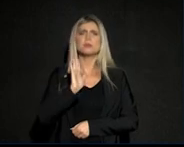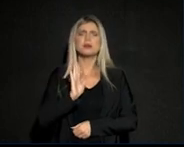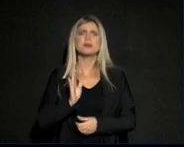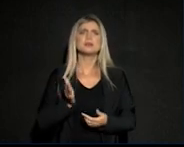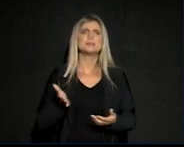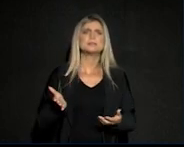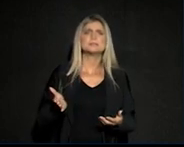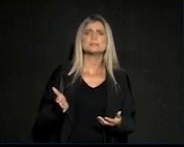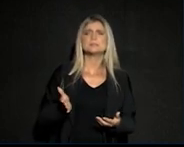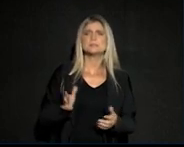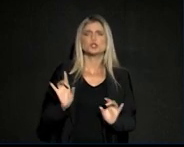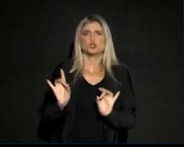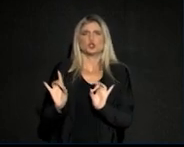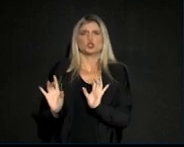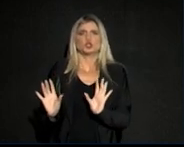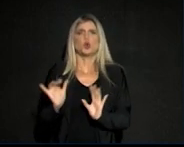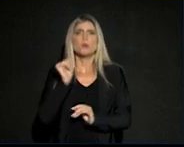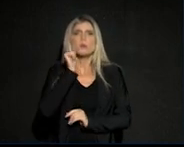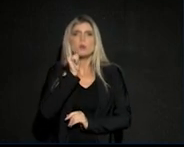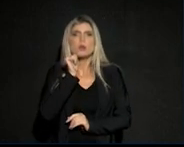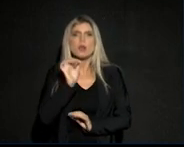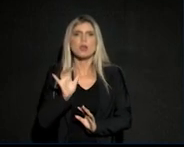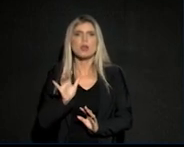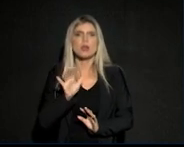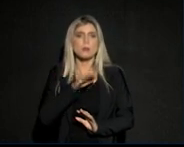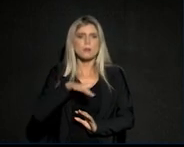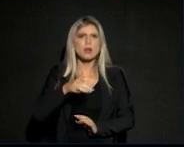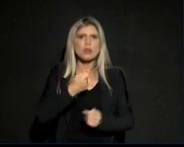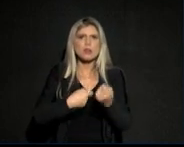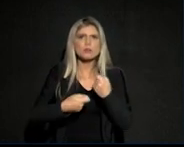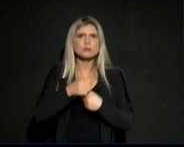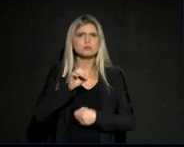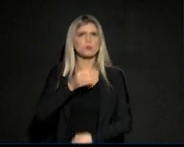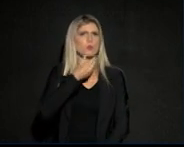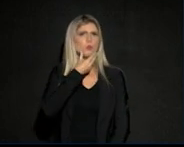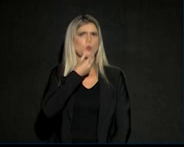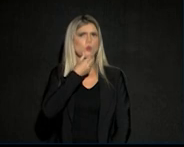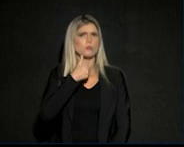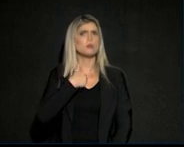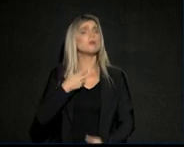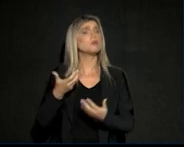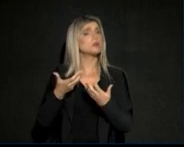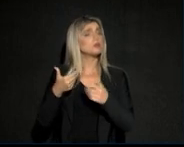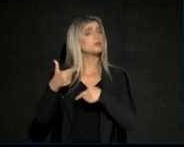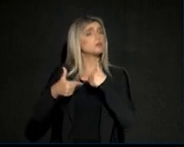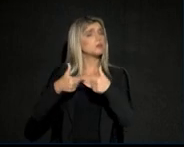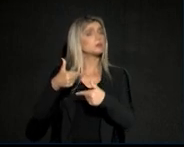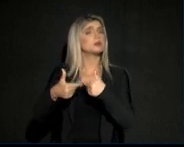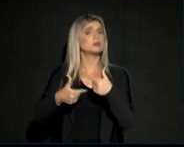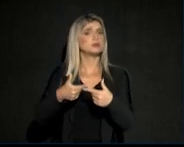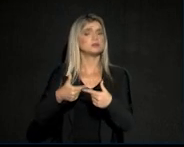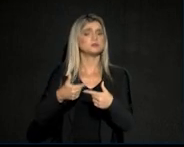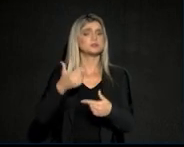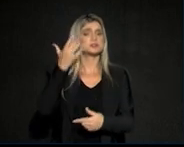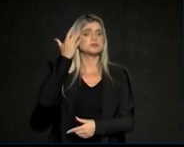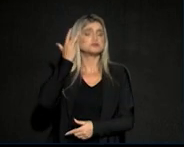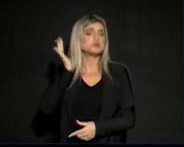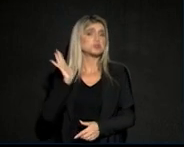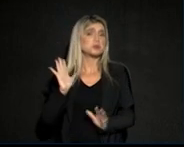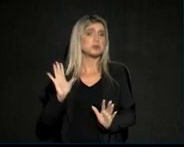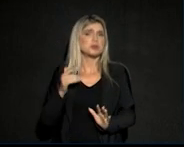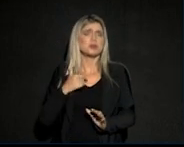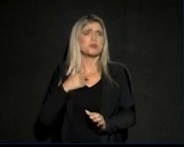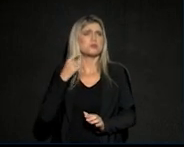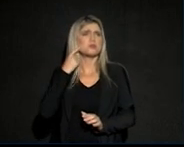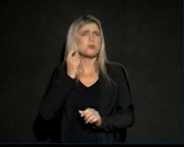necessariamente eram para mulheres e mercado financeiro eram deles eu queria trabalhar em mesa de Hércules sem saber que era impossível